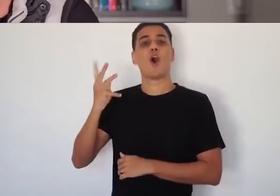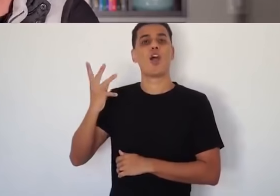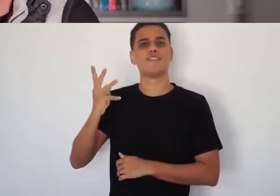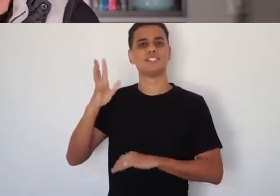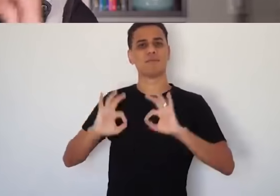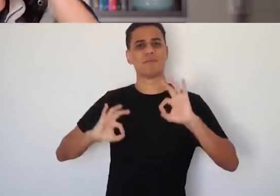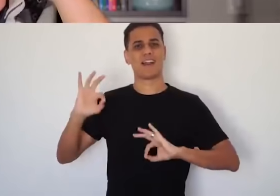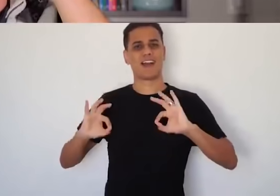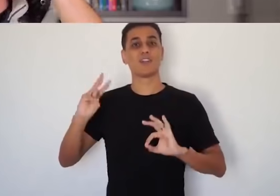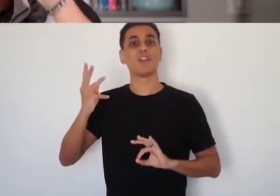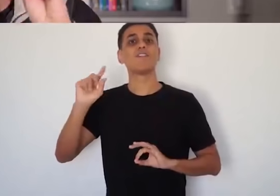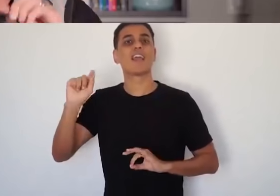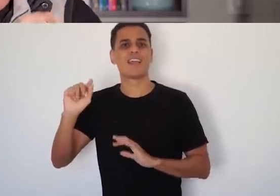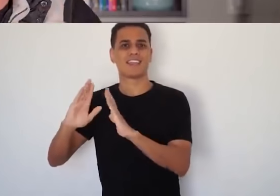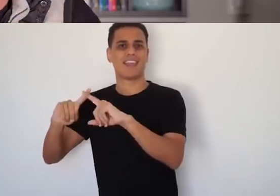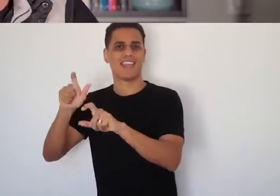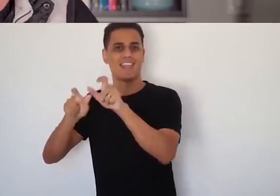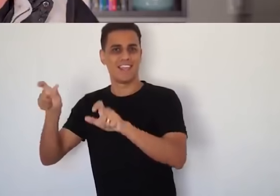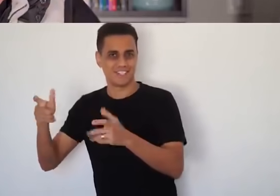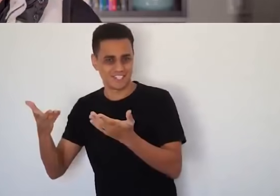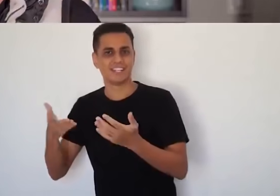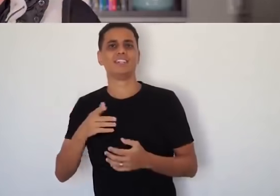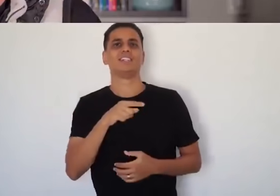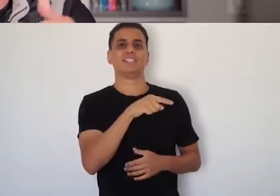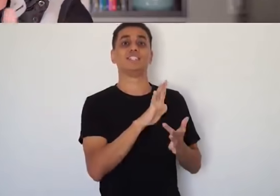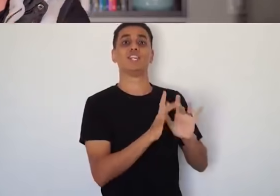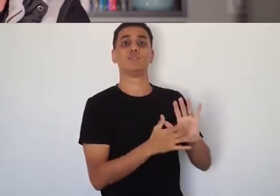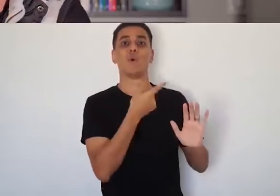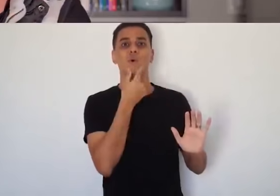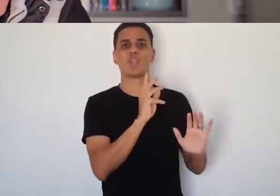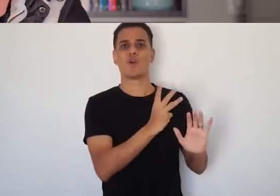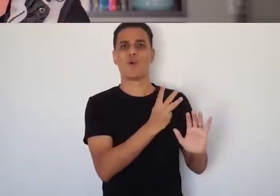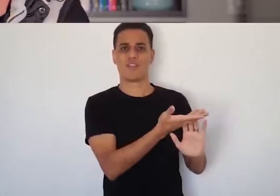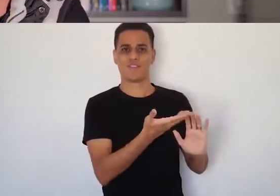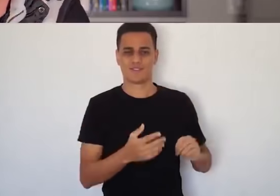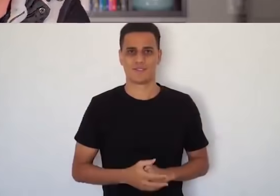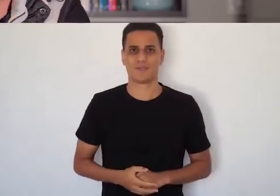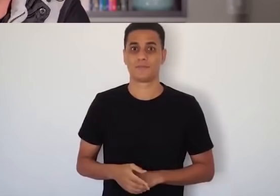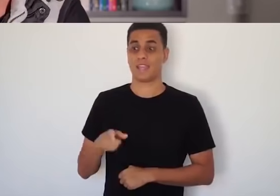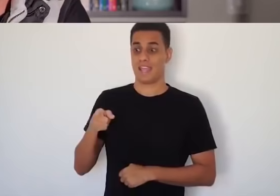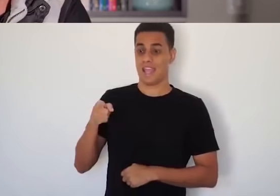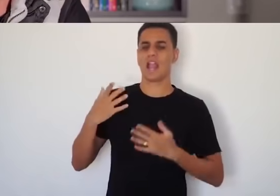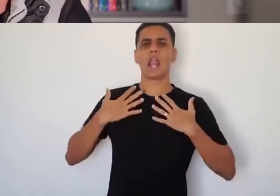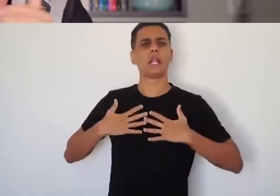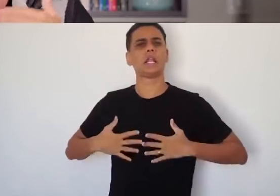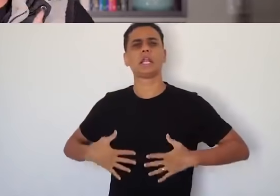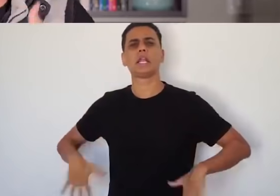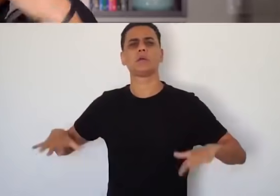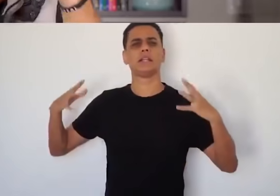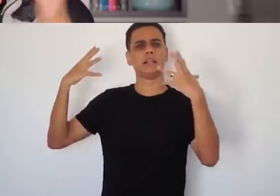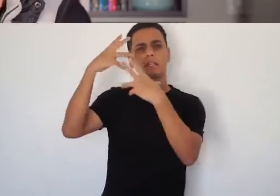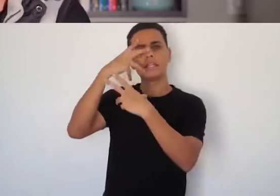realmente para entender esse evangelho que nós estamos estudando na Epístola de Tiago. Nós estamos